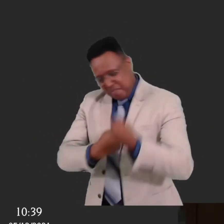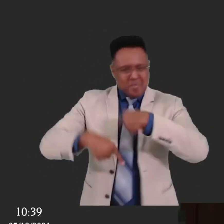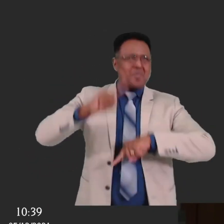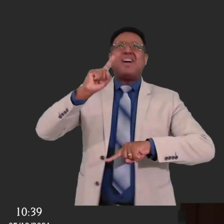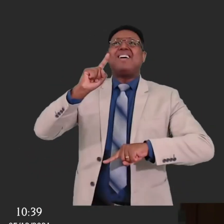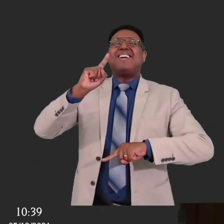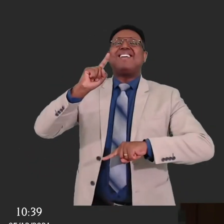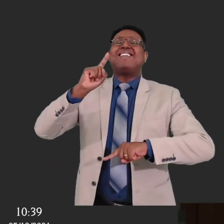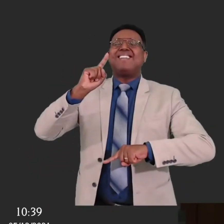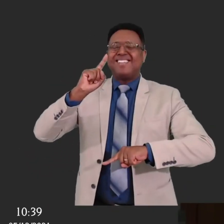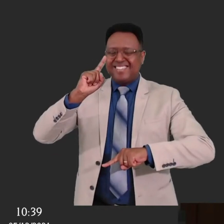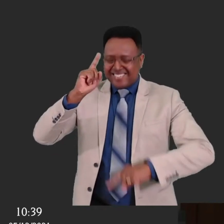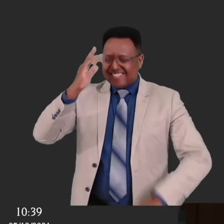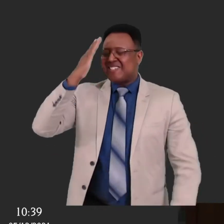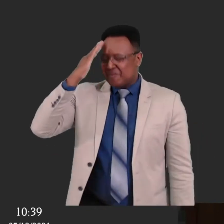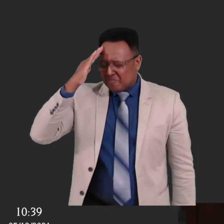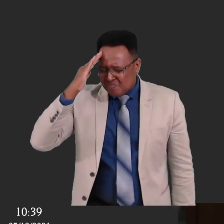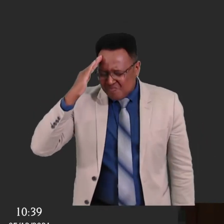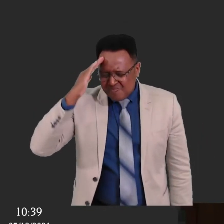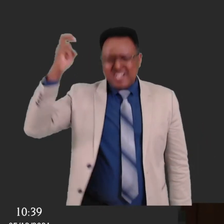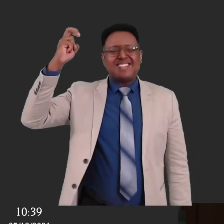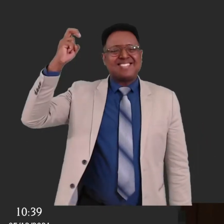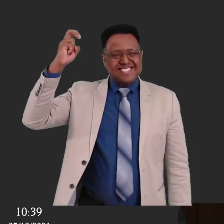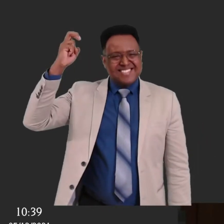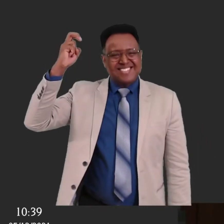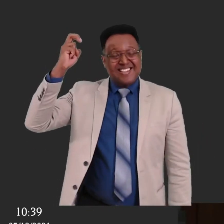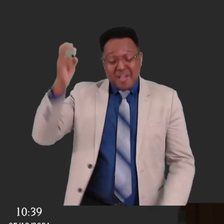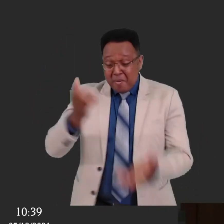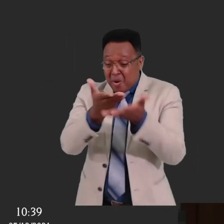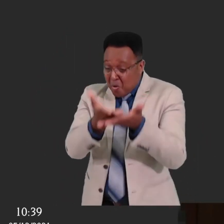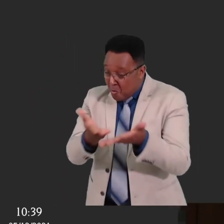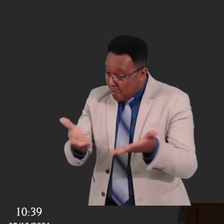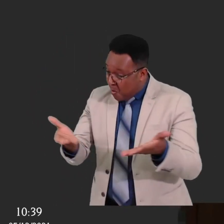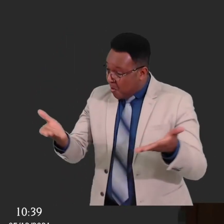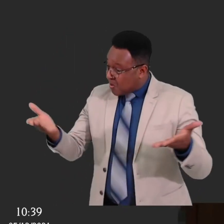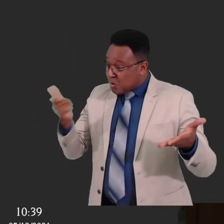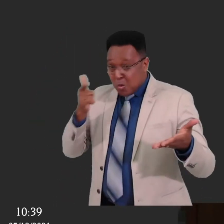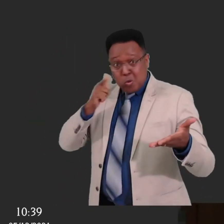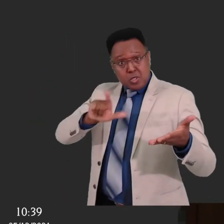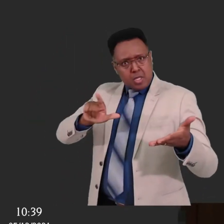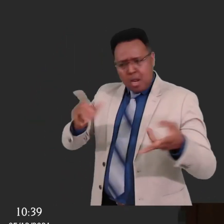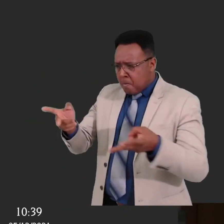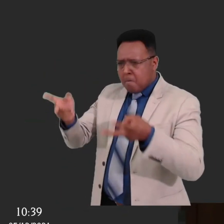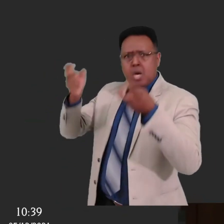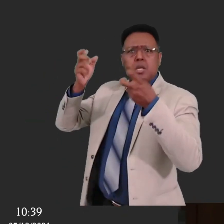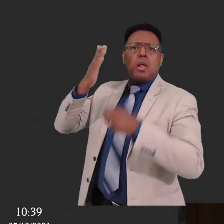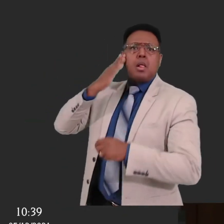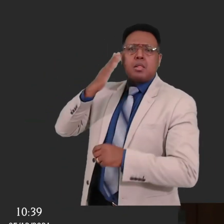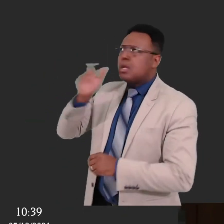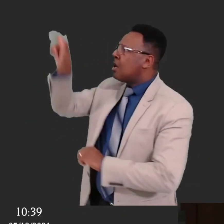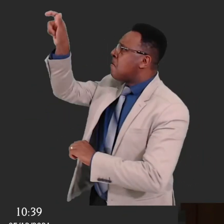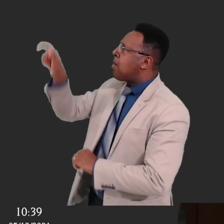da inteligência para conhecimento do mistério de Deus Cristo, em quem